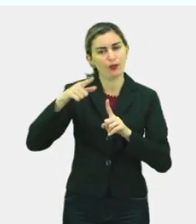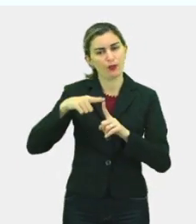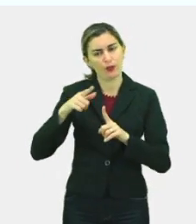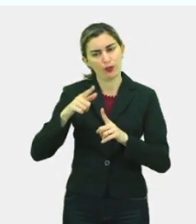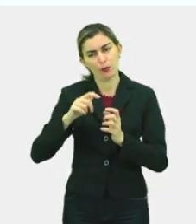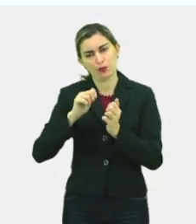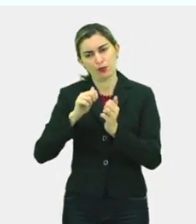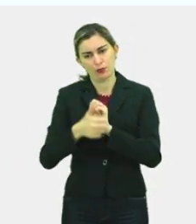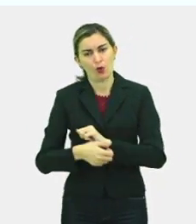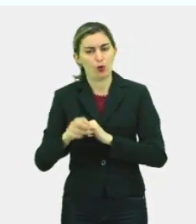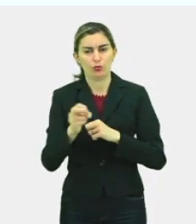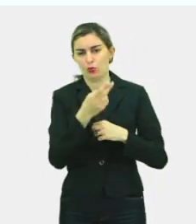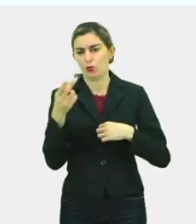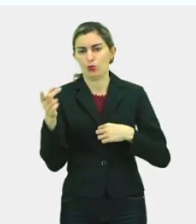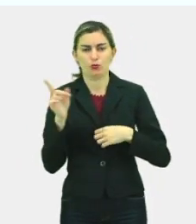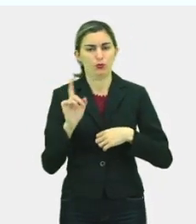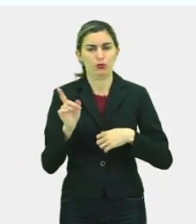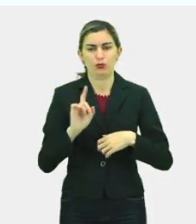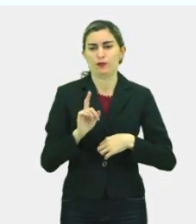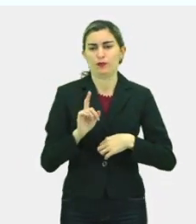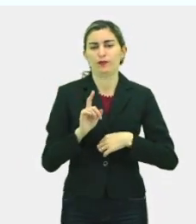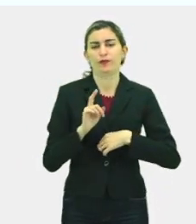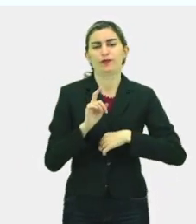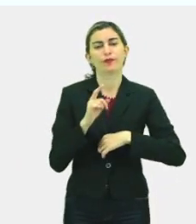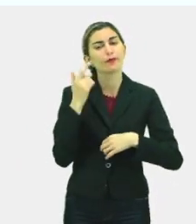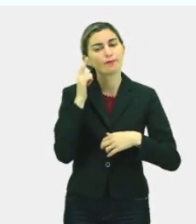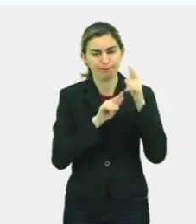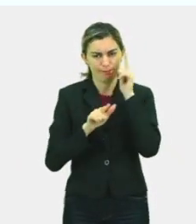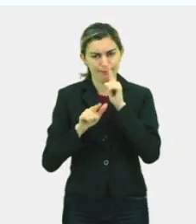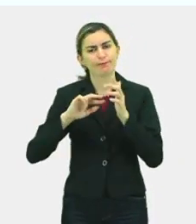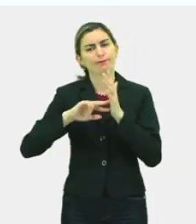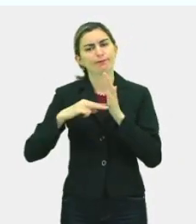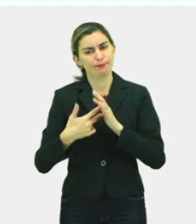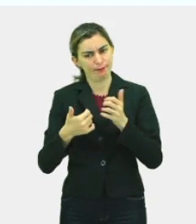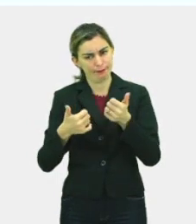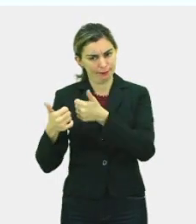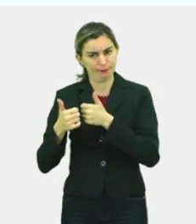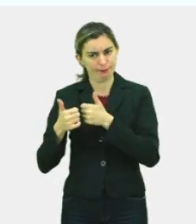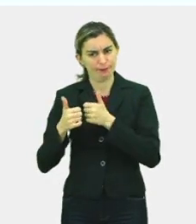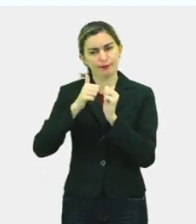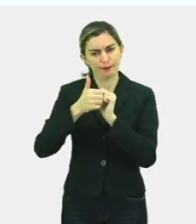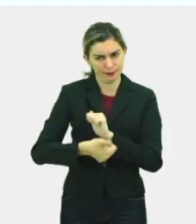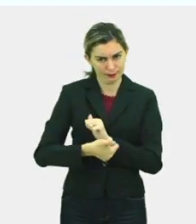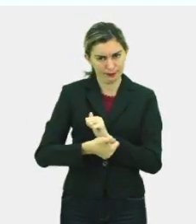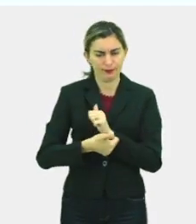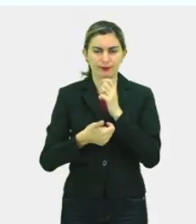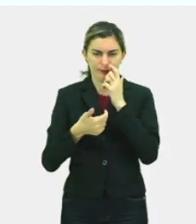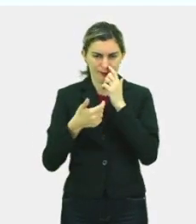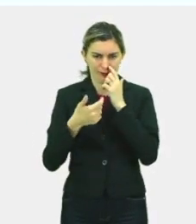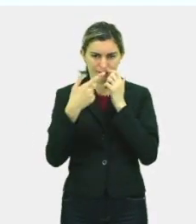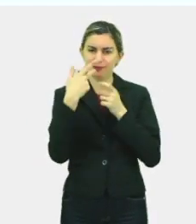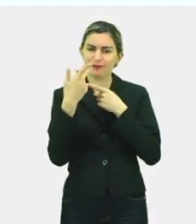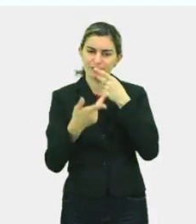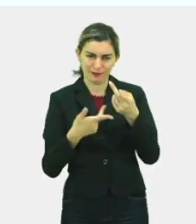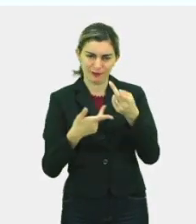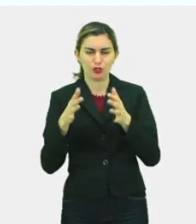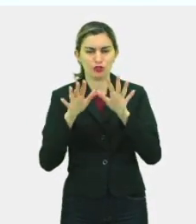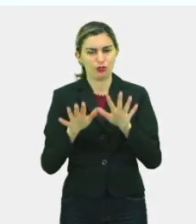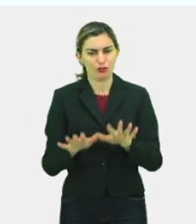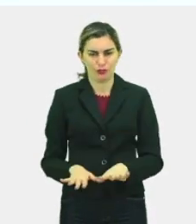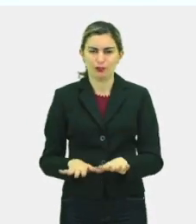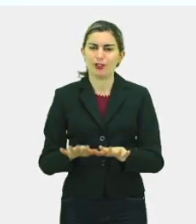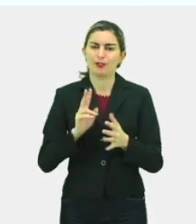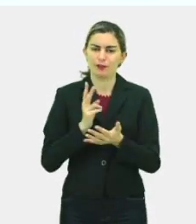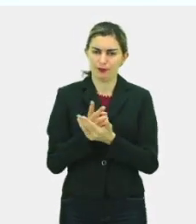esses esportes ou não. De toda forma, é um ganho significativo para os esportes, esses que eu acabei de falar,